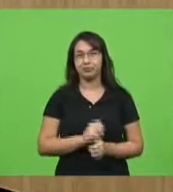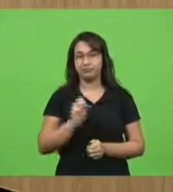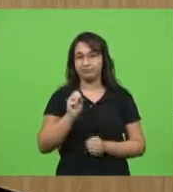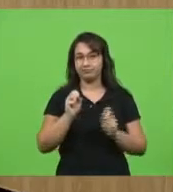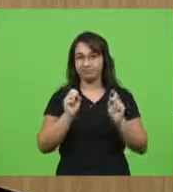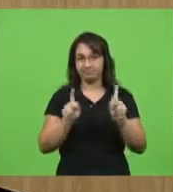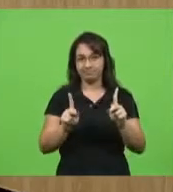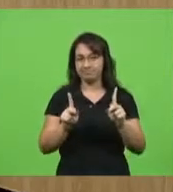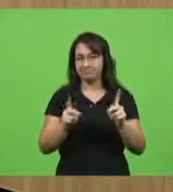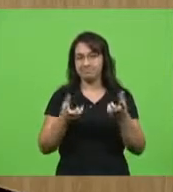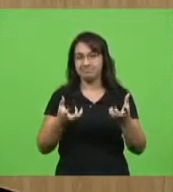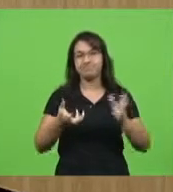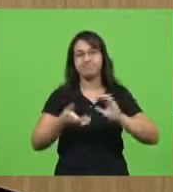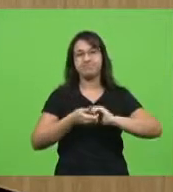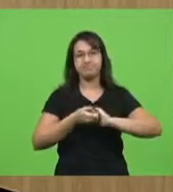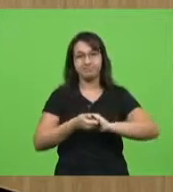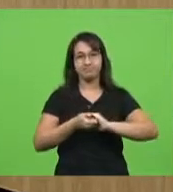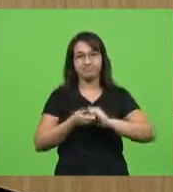coronel,